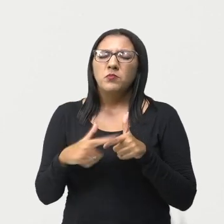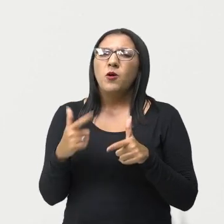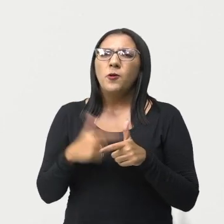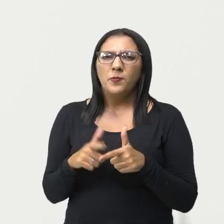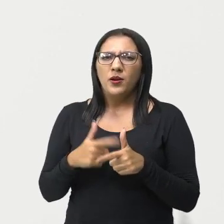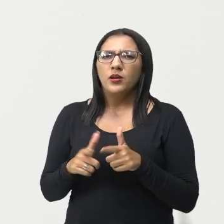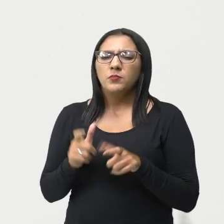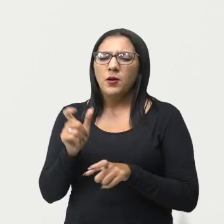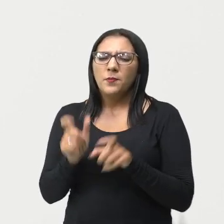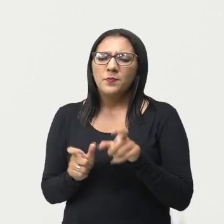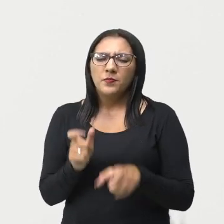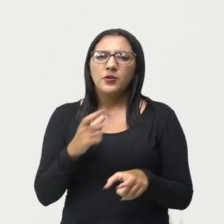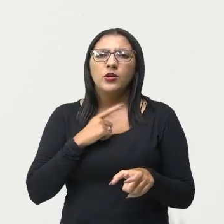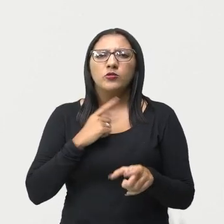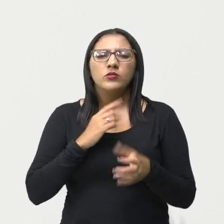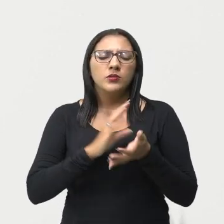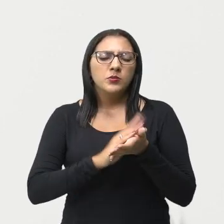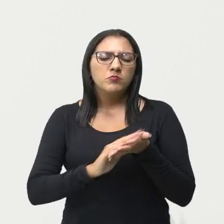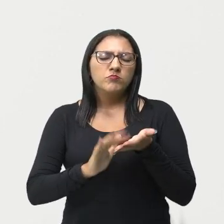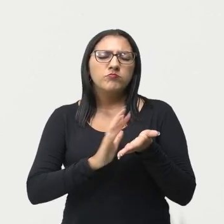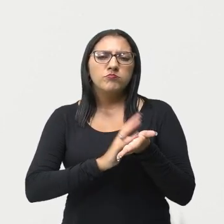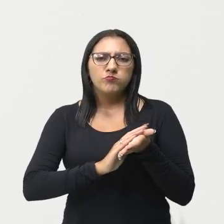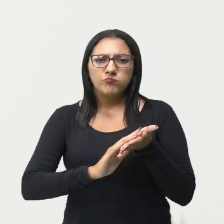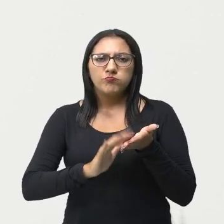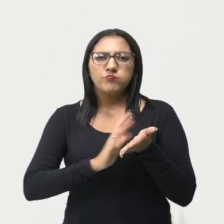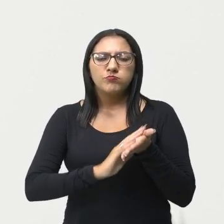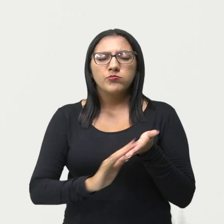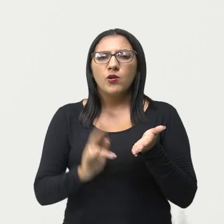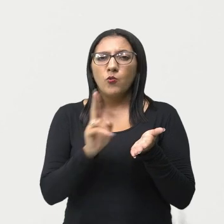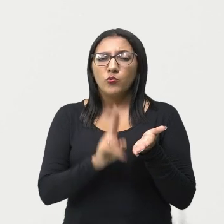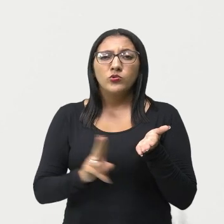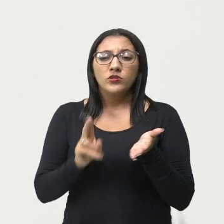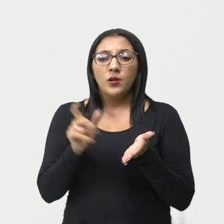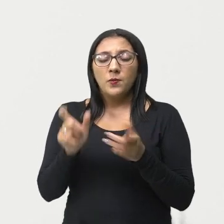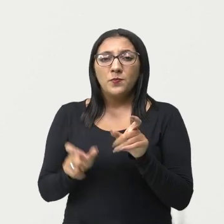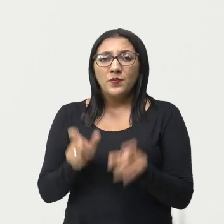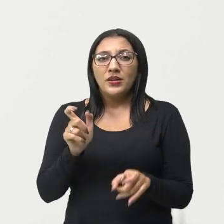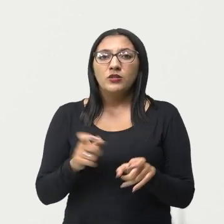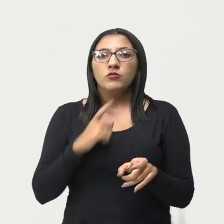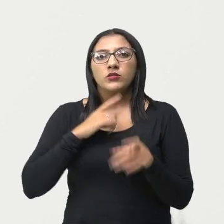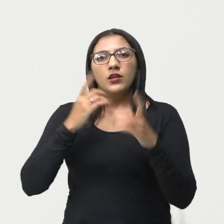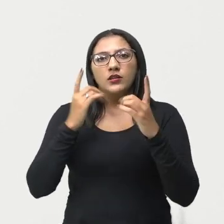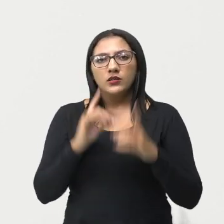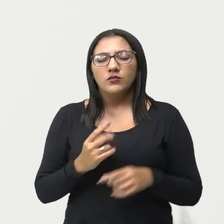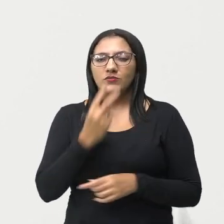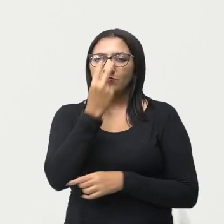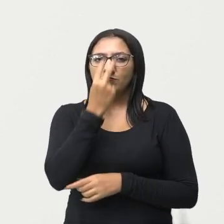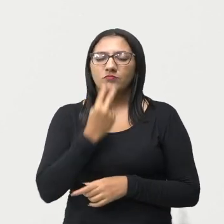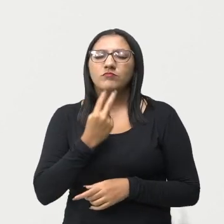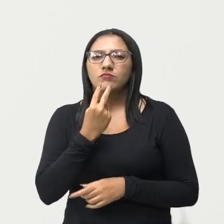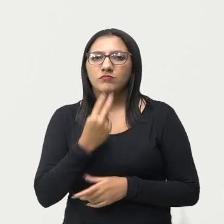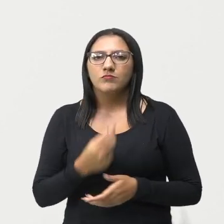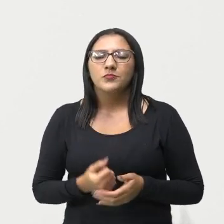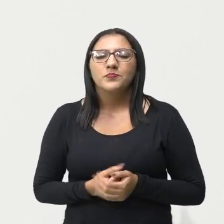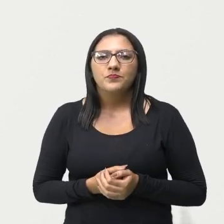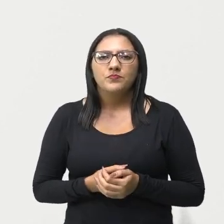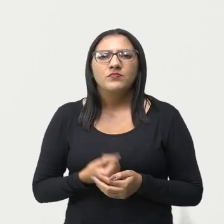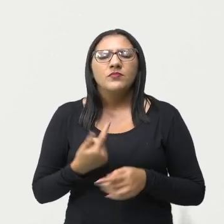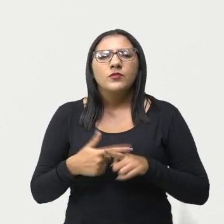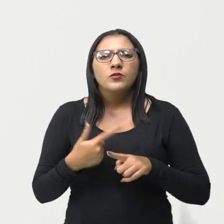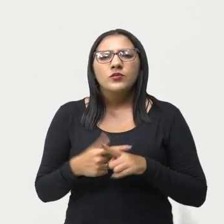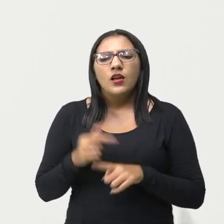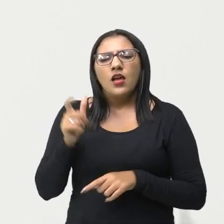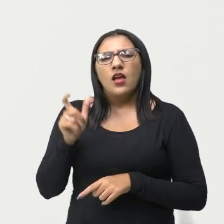as pessoas que fazem leitura utilizando o Braille, as pessoas com deficiência visual, certo? Porque